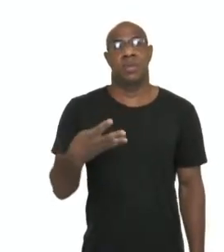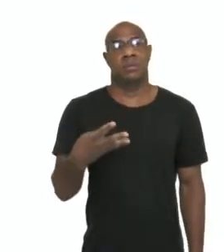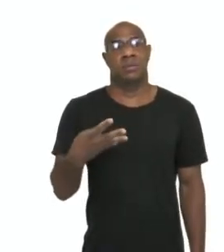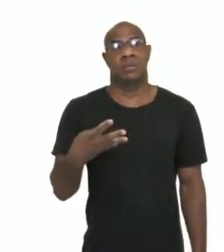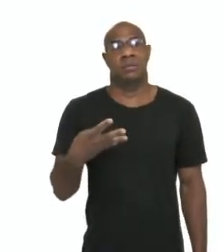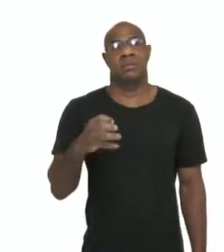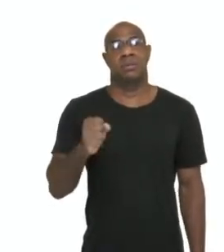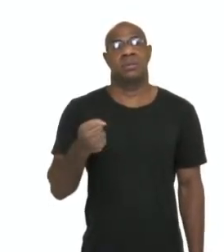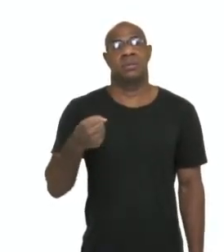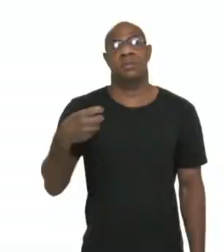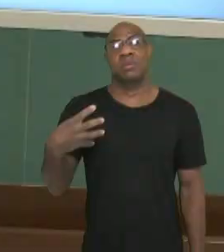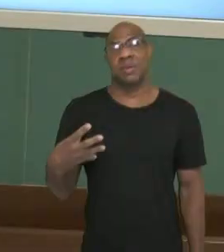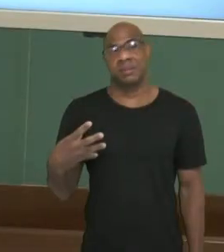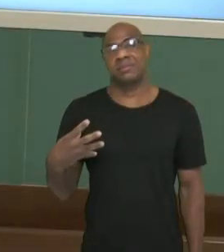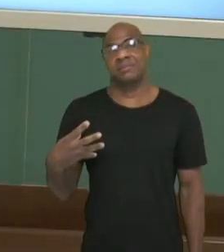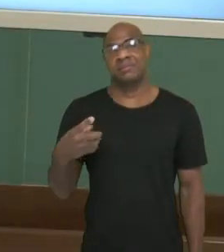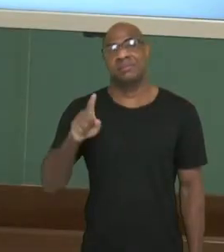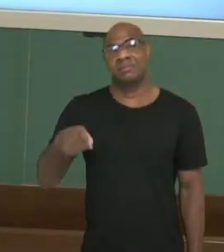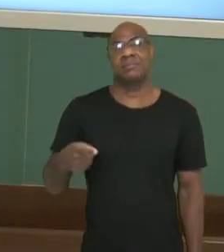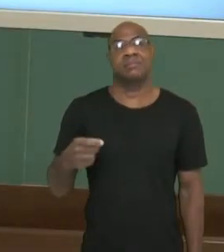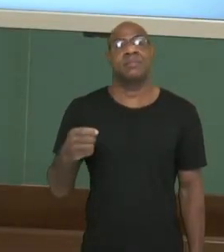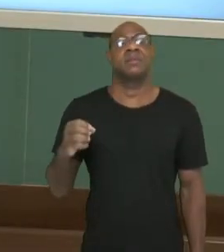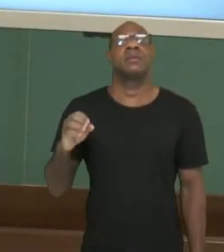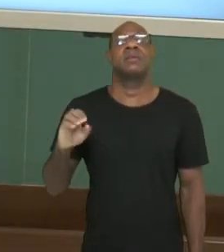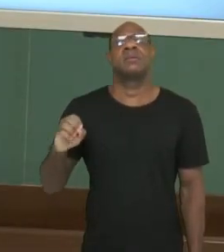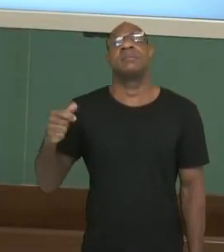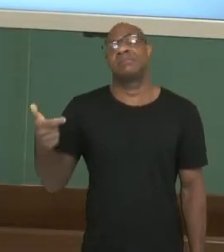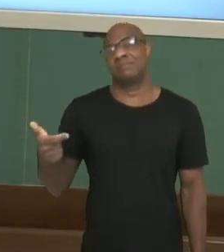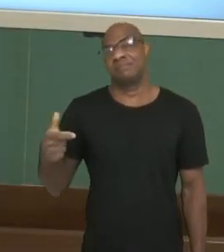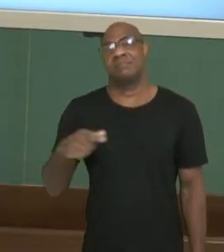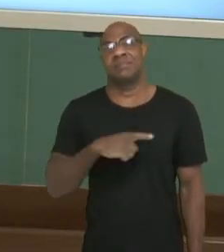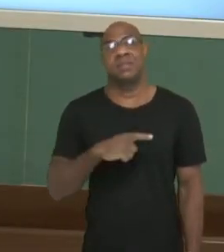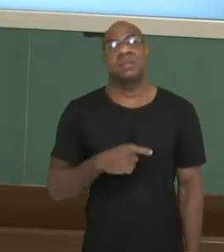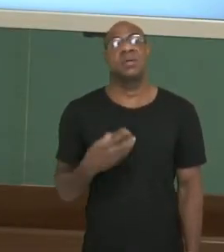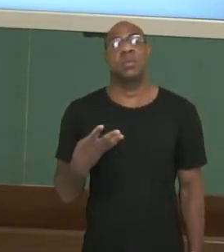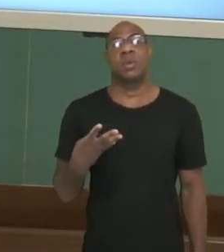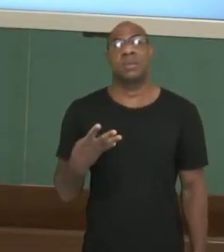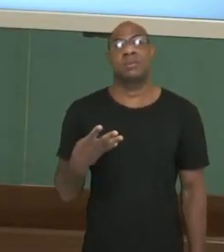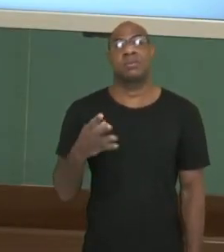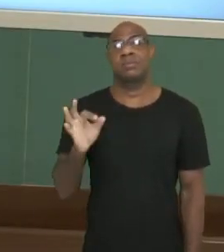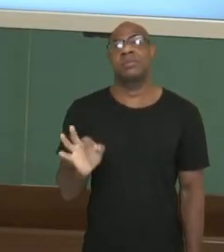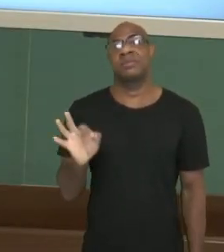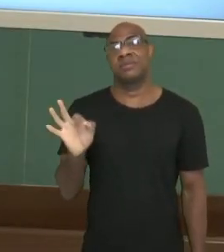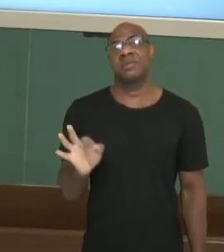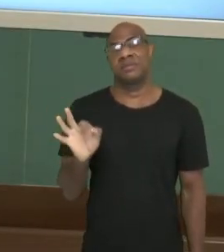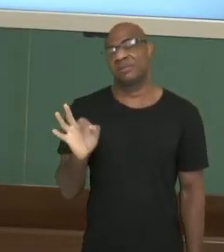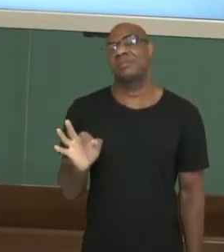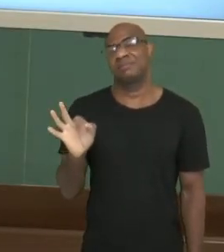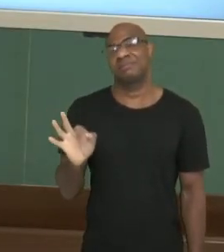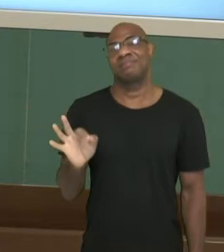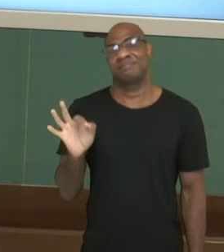R$ 20.484,82. Então, 20 mil em 6 meses, rendendo 4% ao mês, você vai ter um juro de